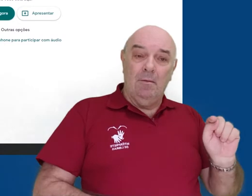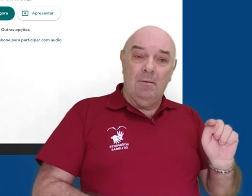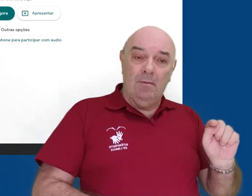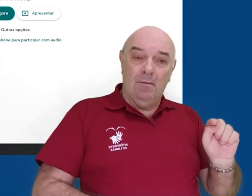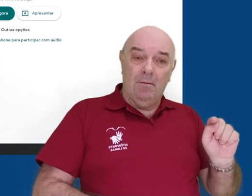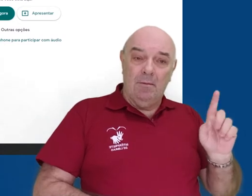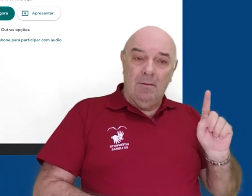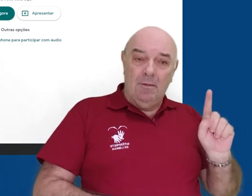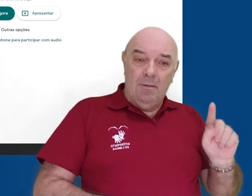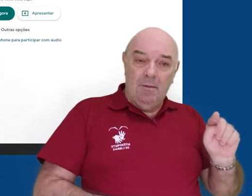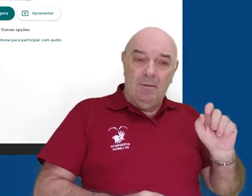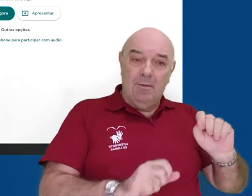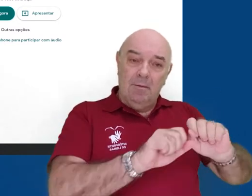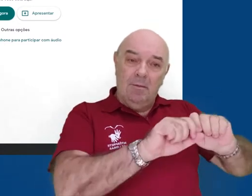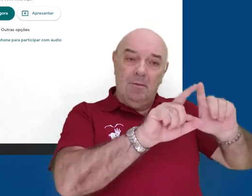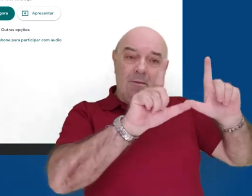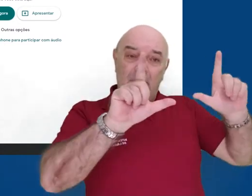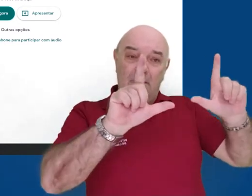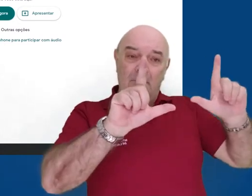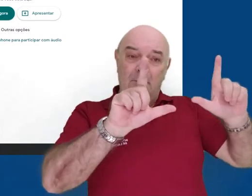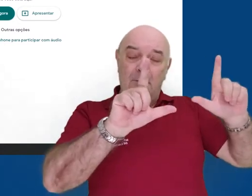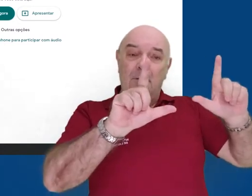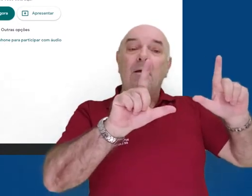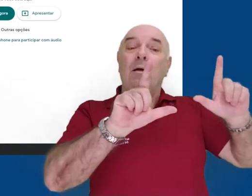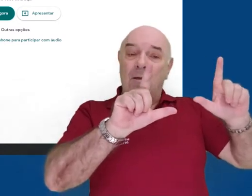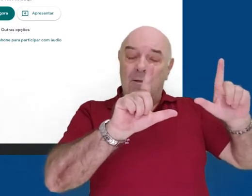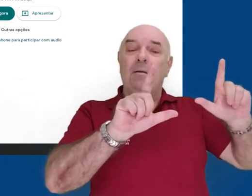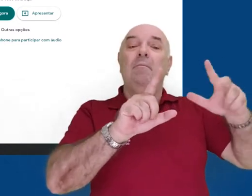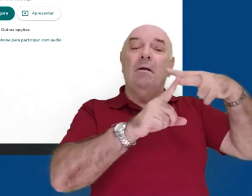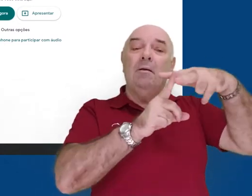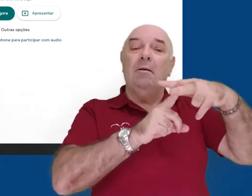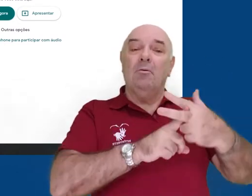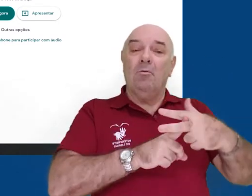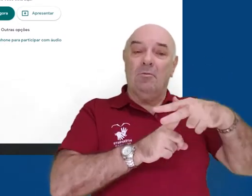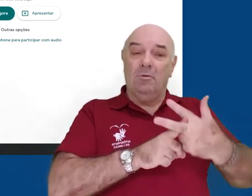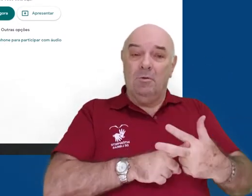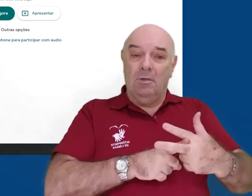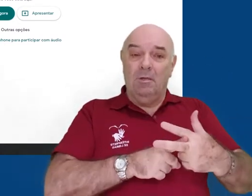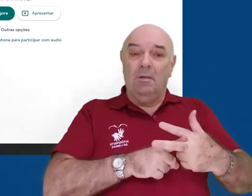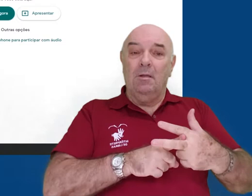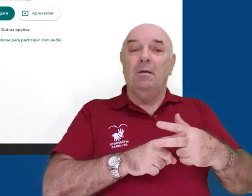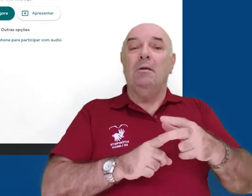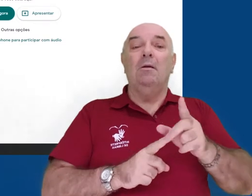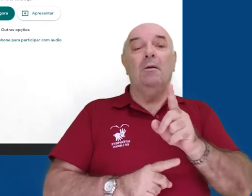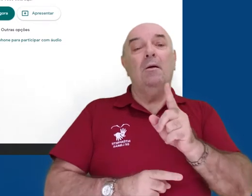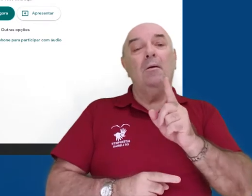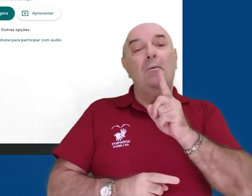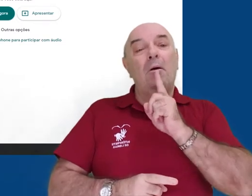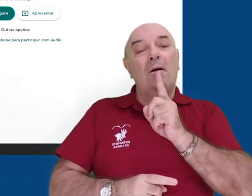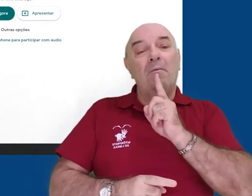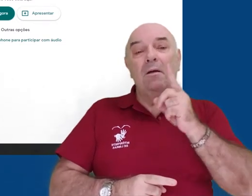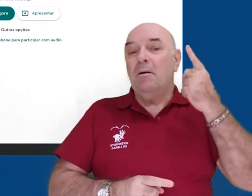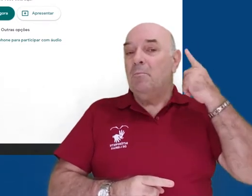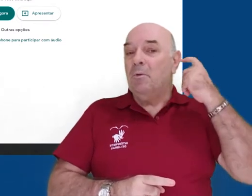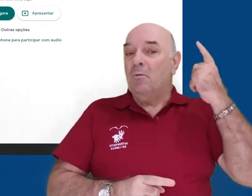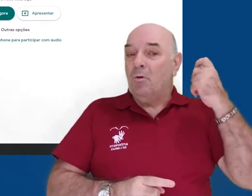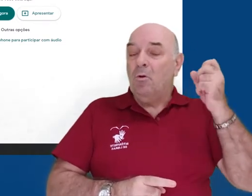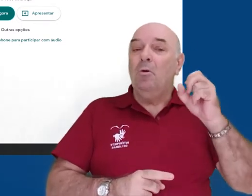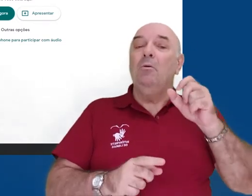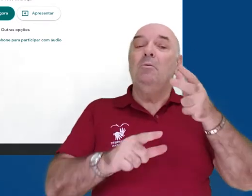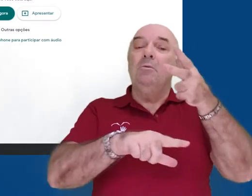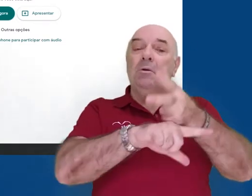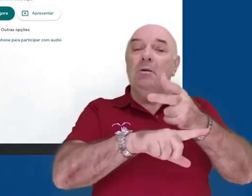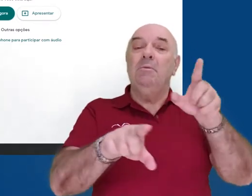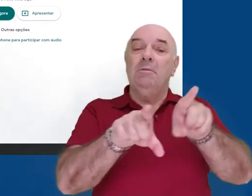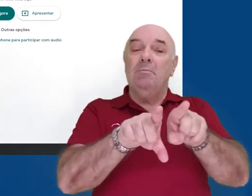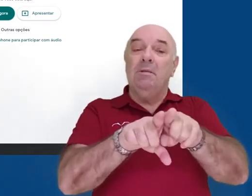pontos no canto inferior direito da janela de prévia da sua câmera, podemos configurar o nosso dispositivo de áudio